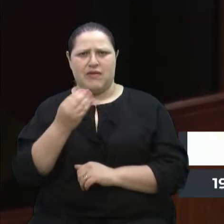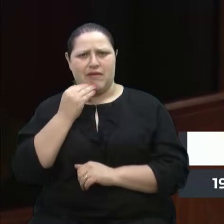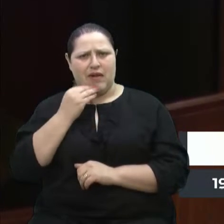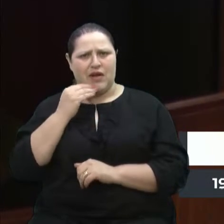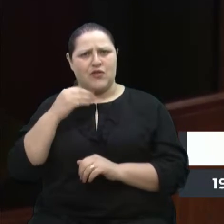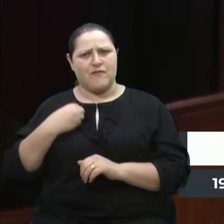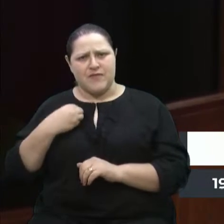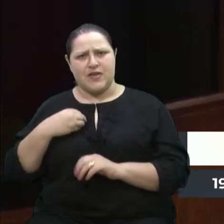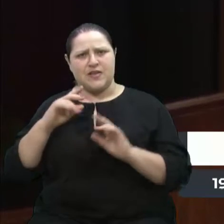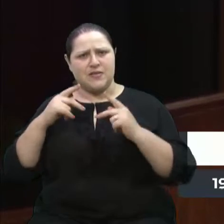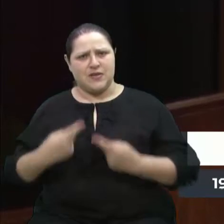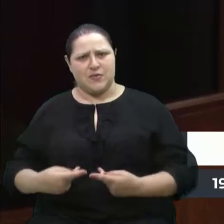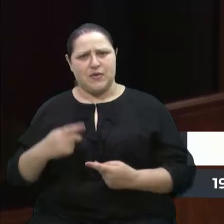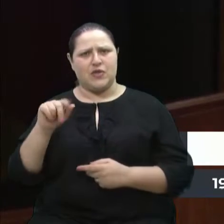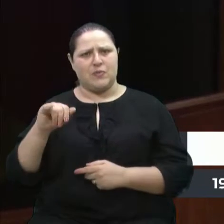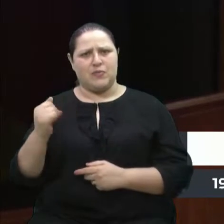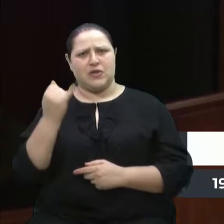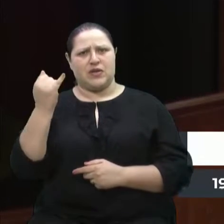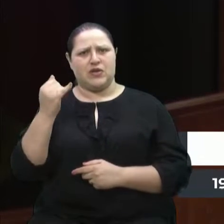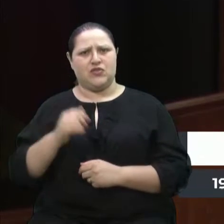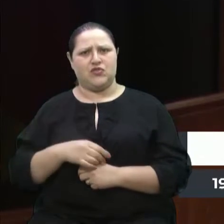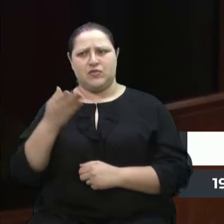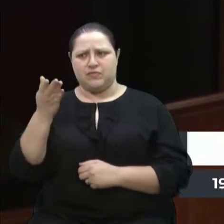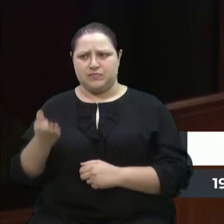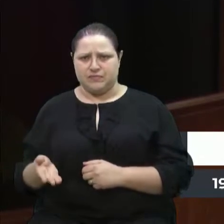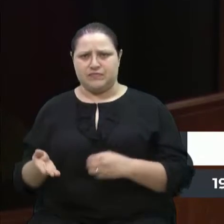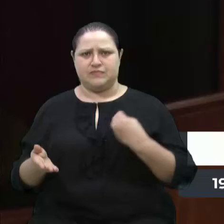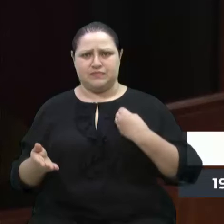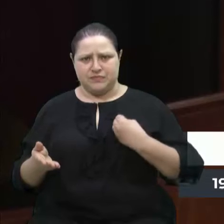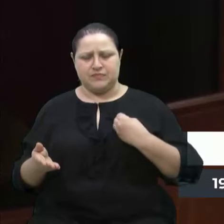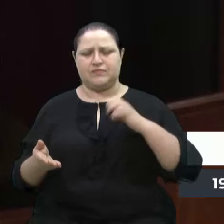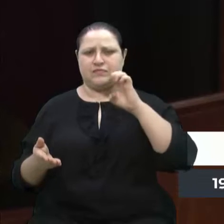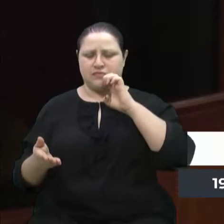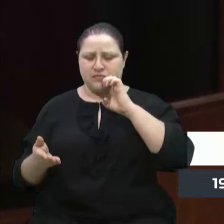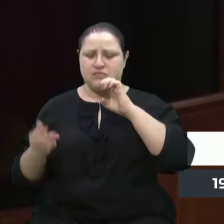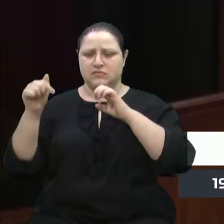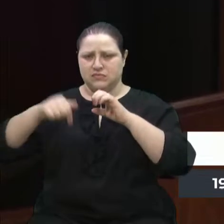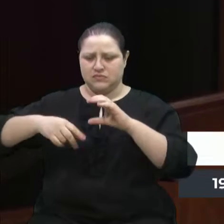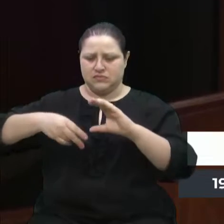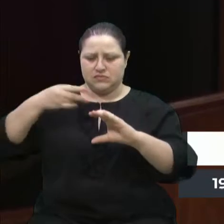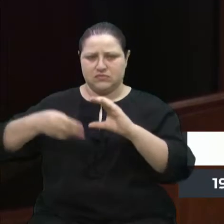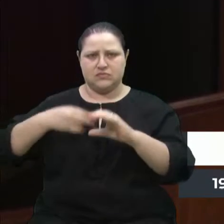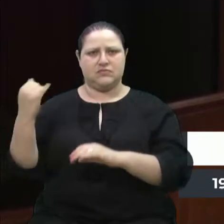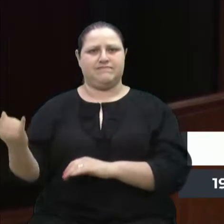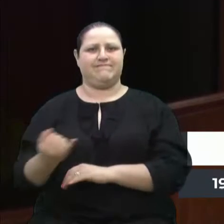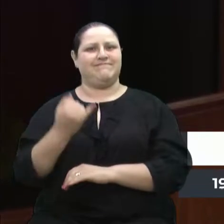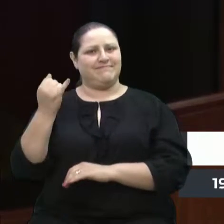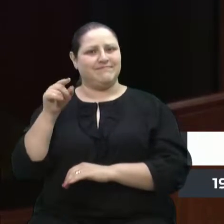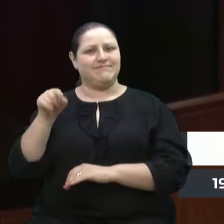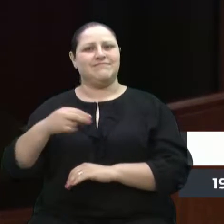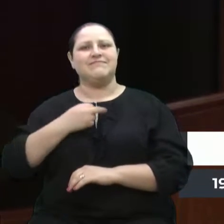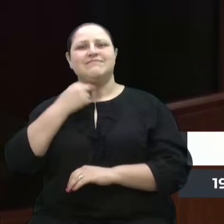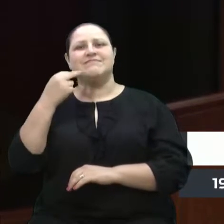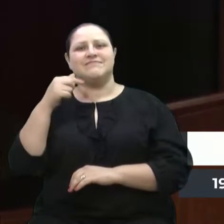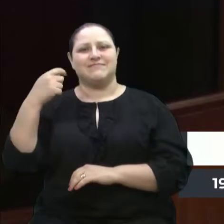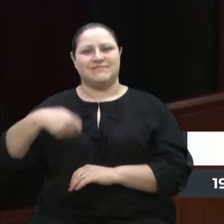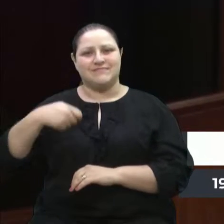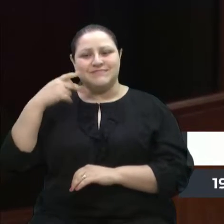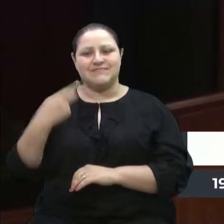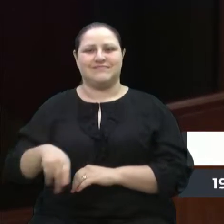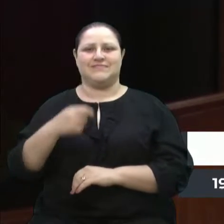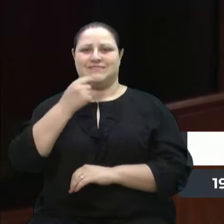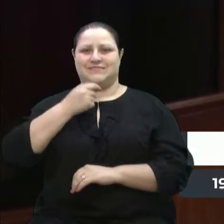sua presença aqui, na casa, ela é muito importante. A sua voz é necessária para Caxias do